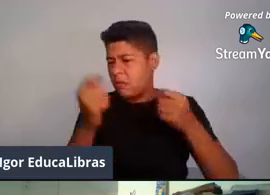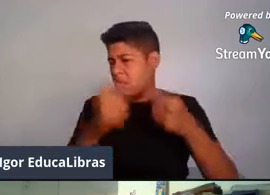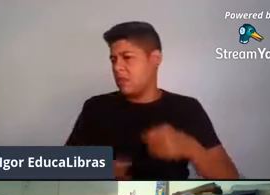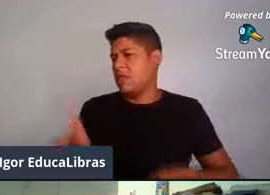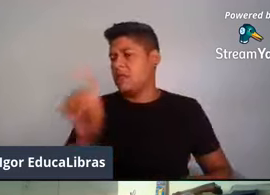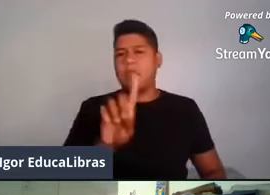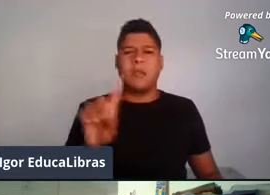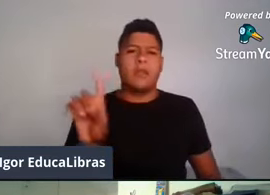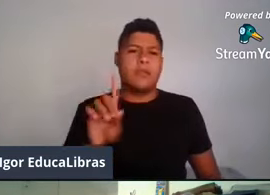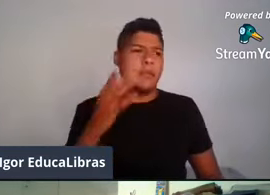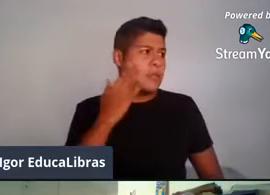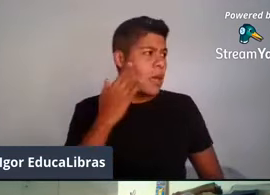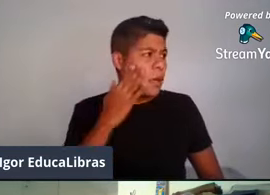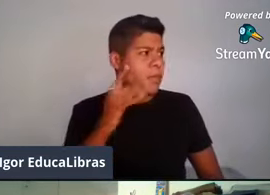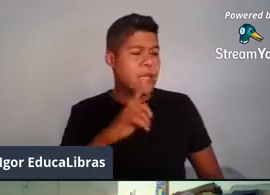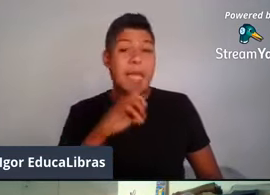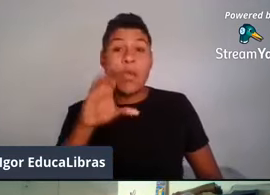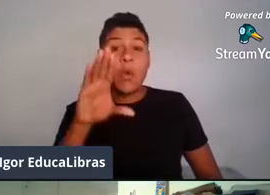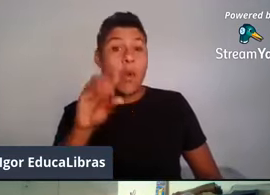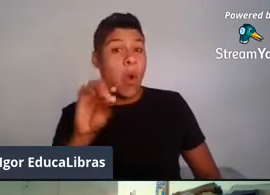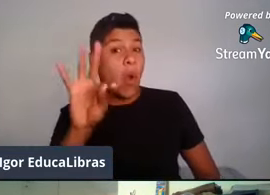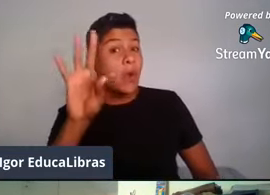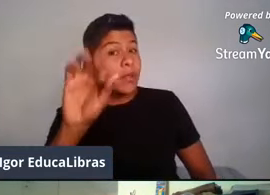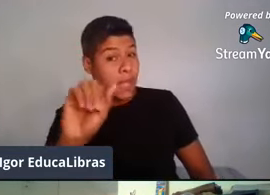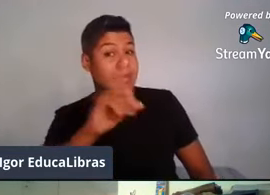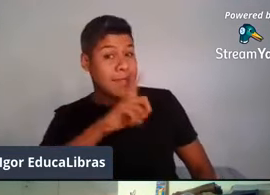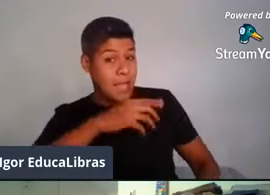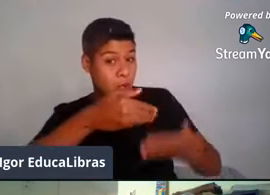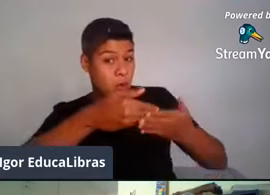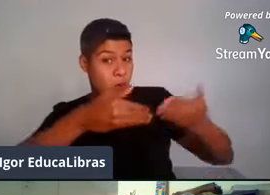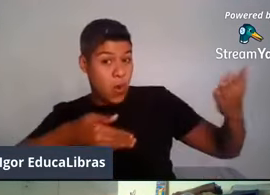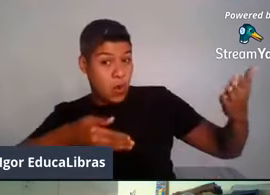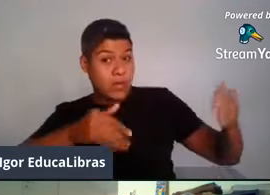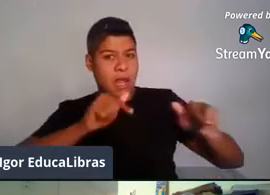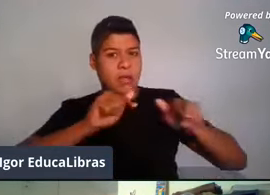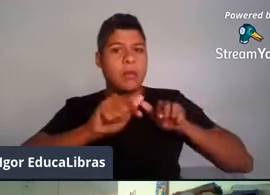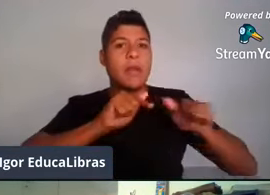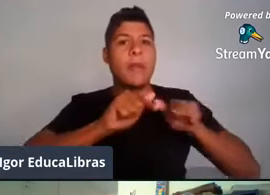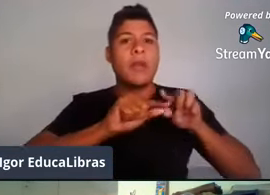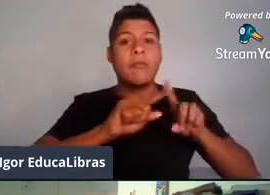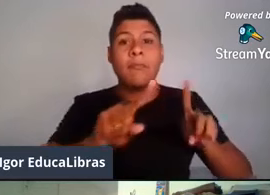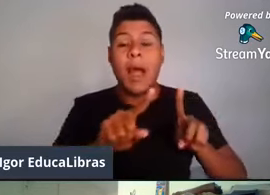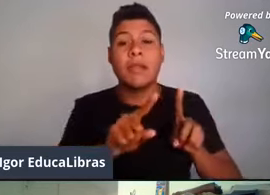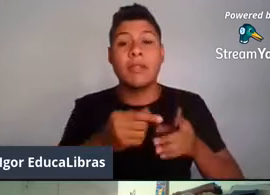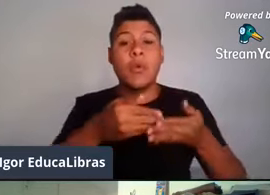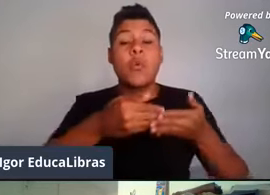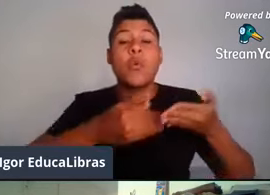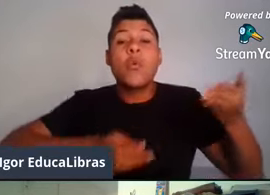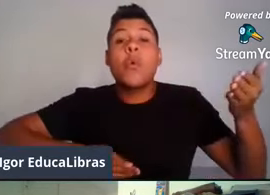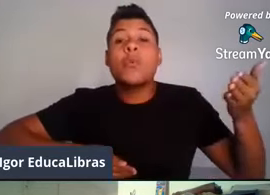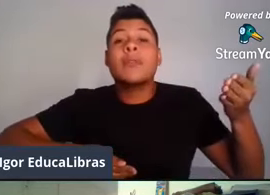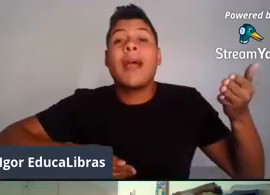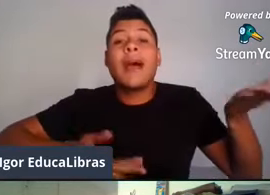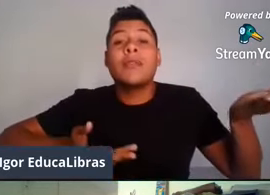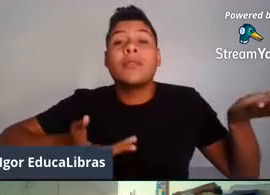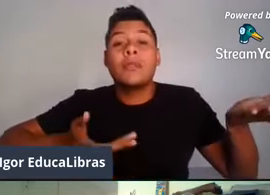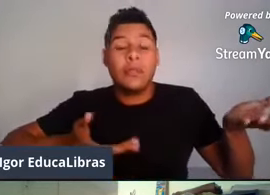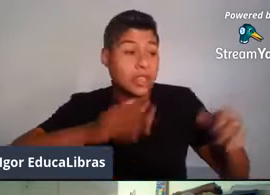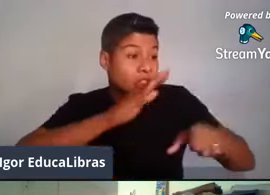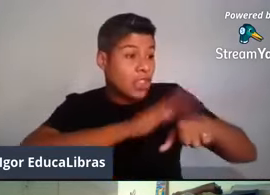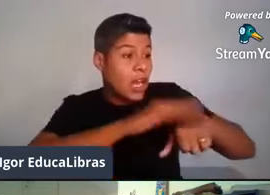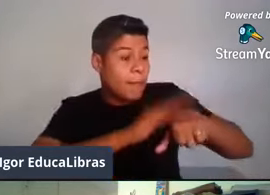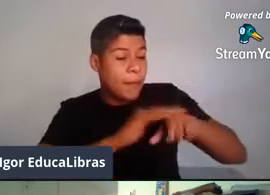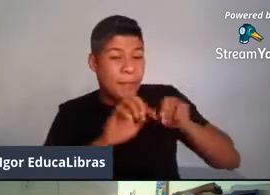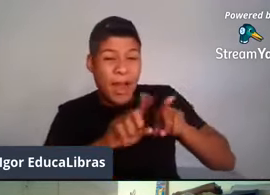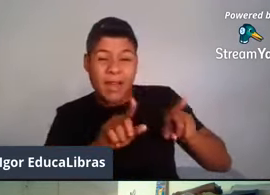Formalmente cumpria-se a cota, porque tinha um contrato de trabalho, mas era um contrato de inação, porque você era contratado para não trabalhar, ficar